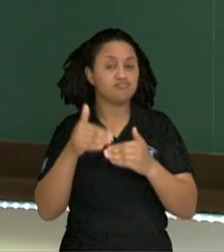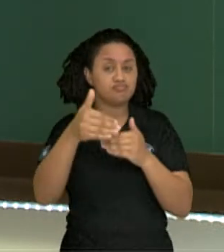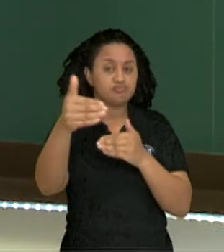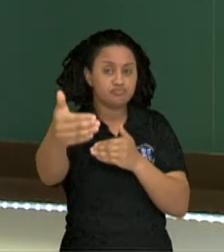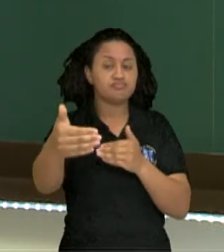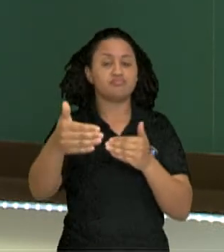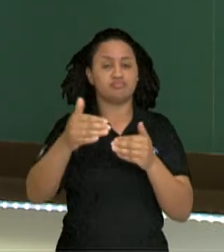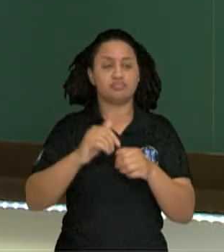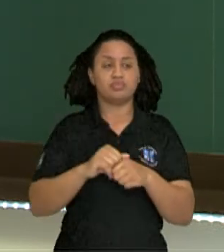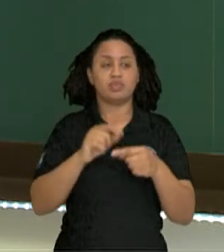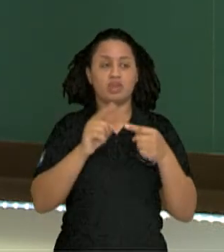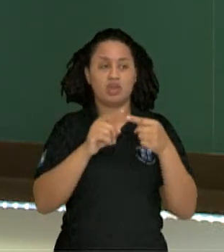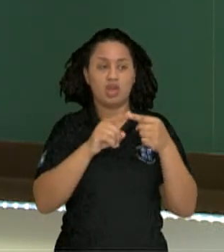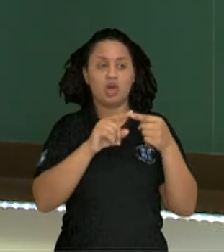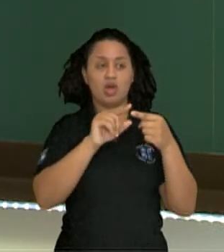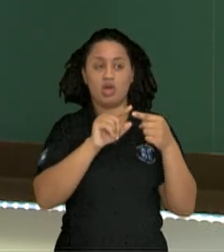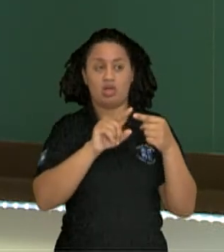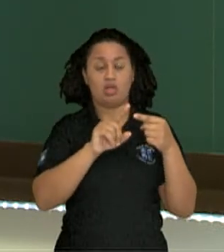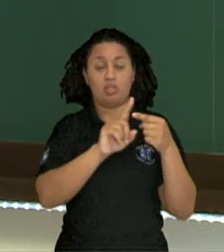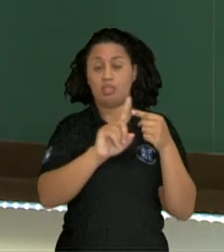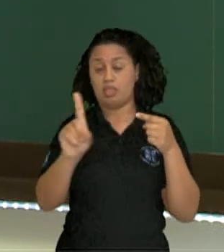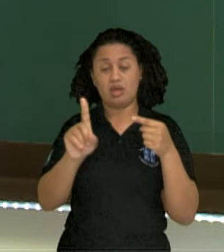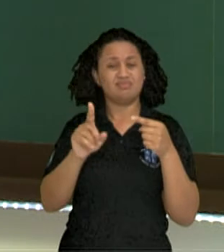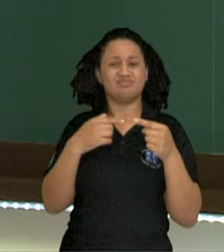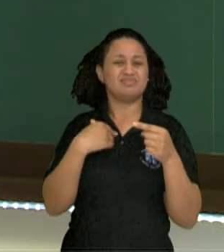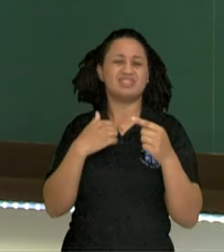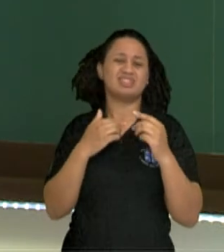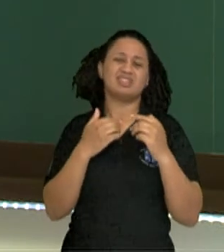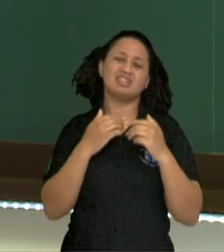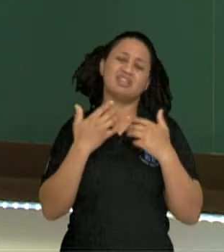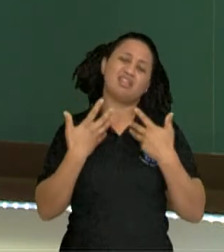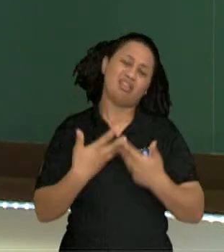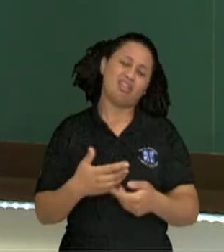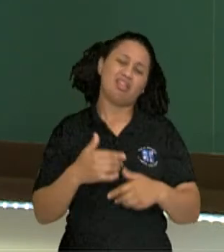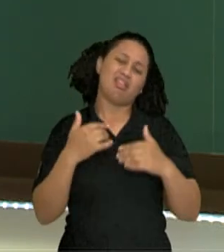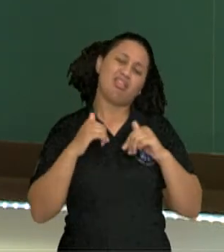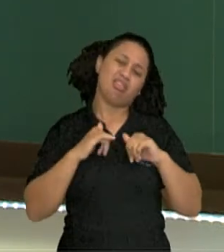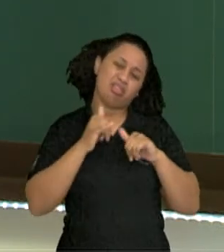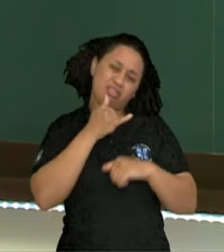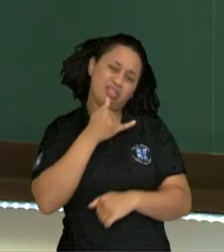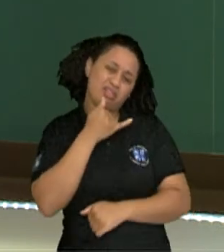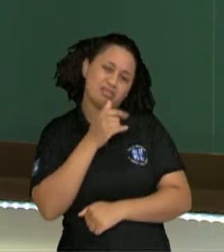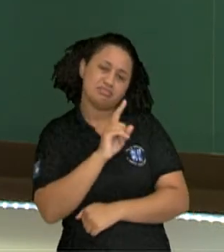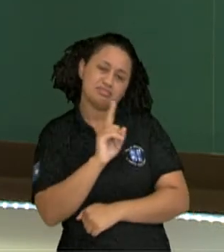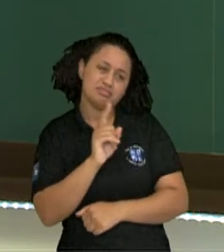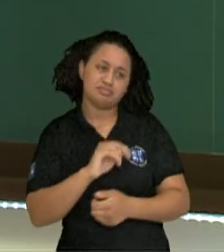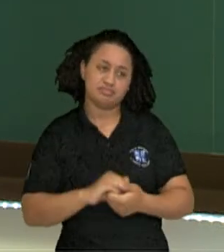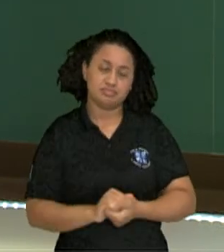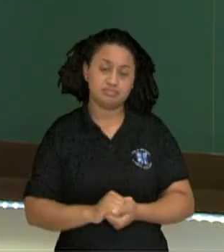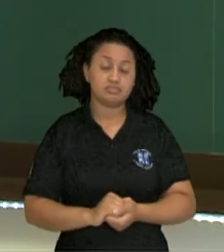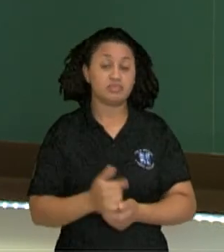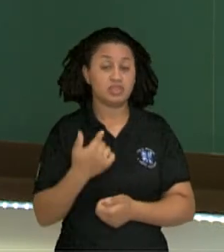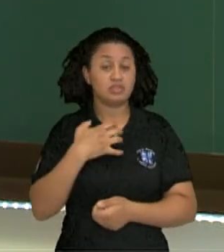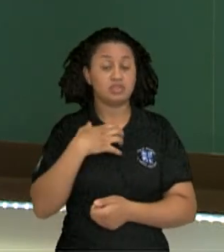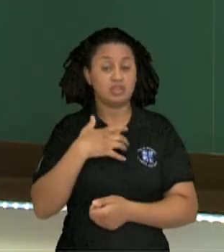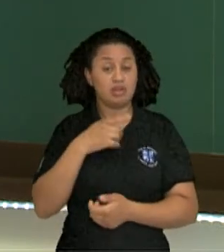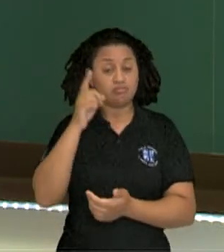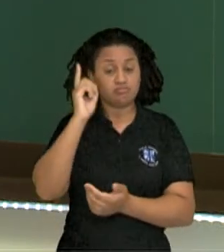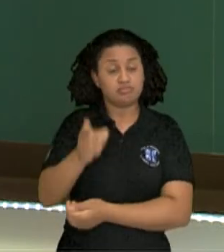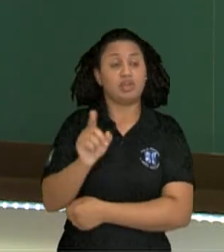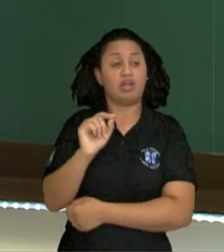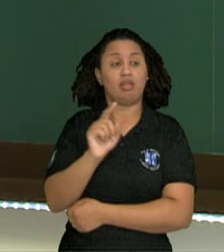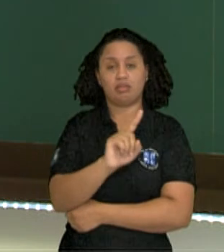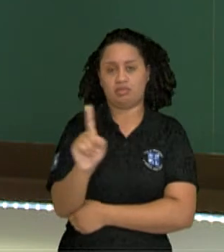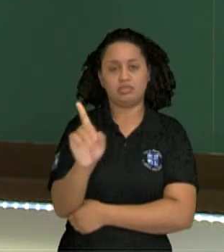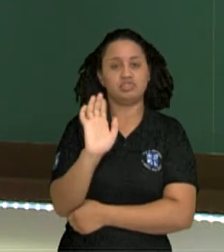primeiro verso inicia-se assim: no te desanimes. Então, a parte aqui do modo imperativo negativo, já temos